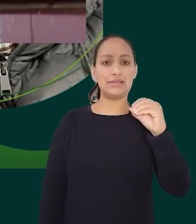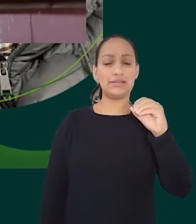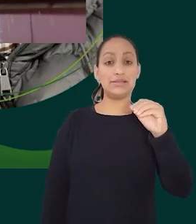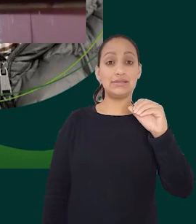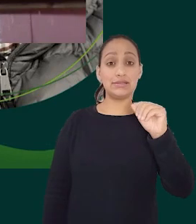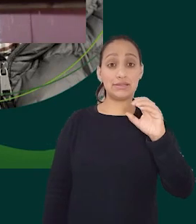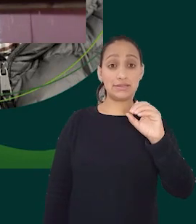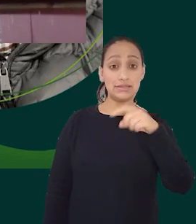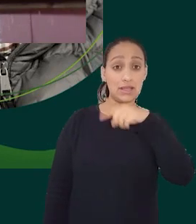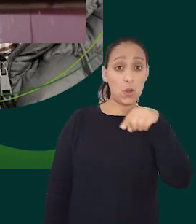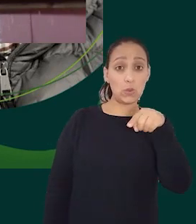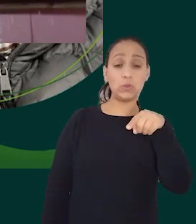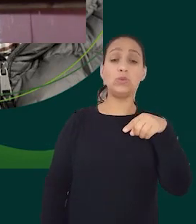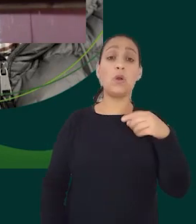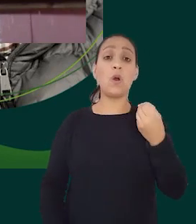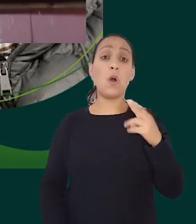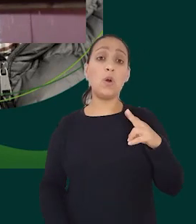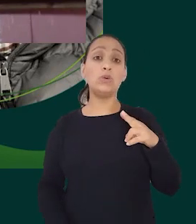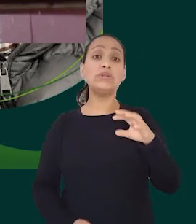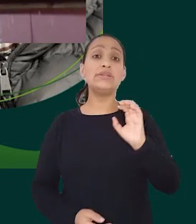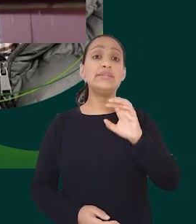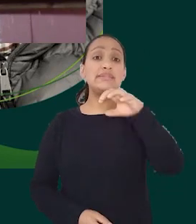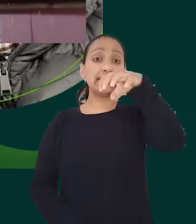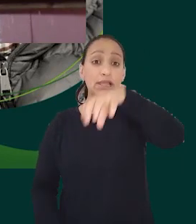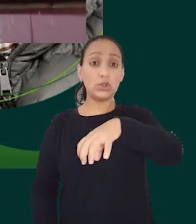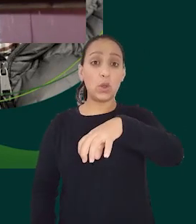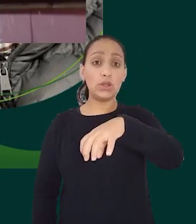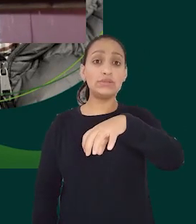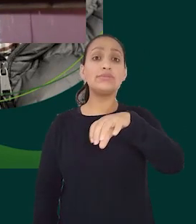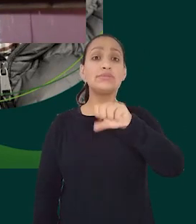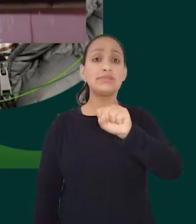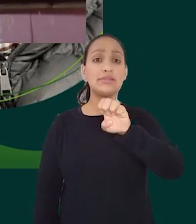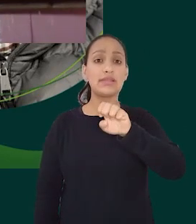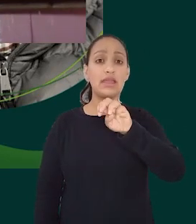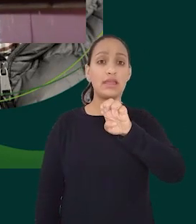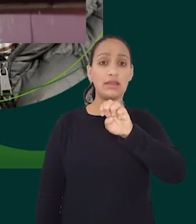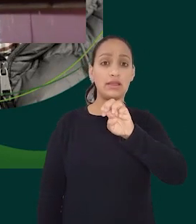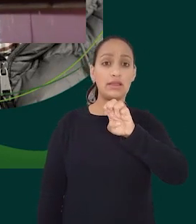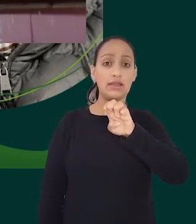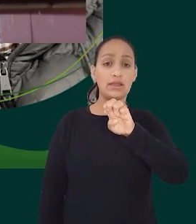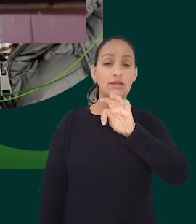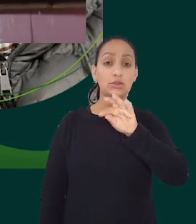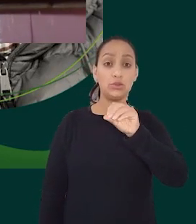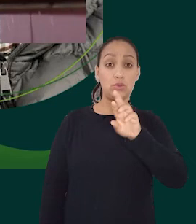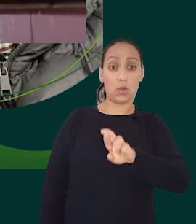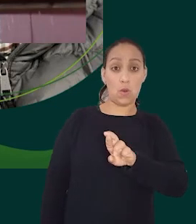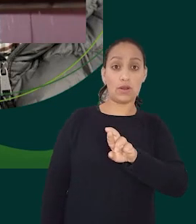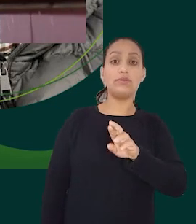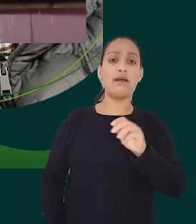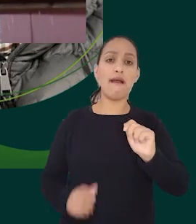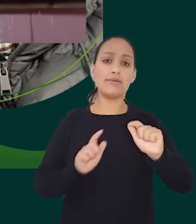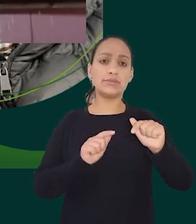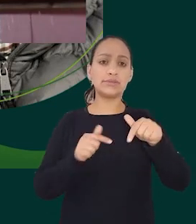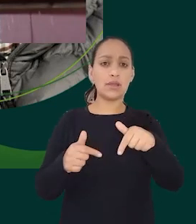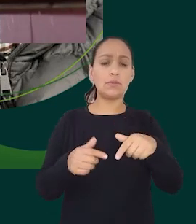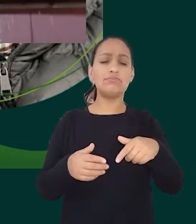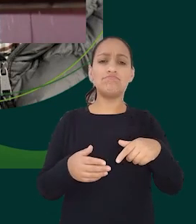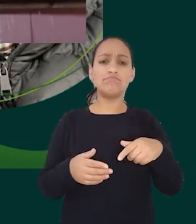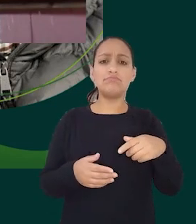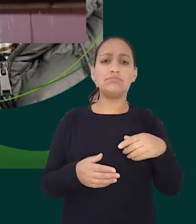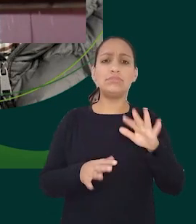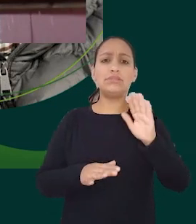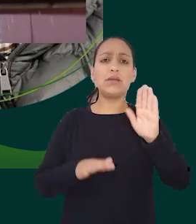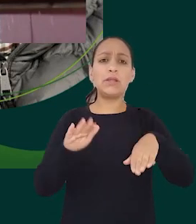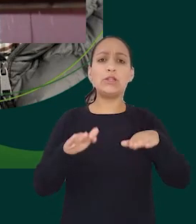ações, a partir dos dados históricos, tá? Isso, os dados históricos e principalmente o que que as pessoas